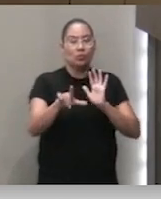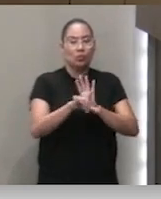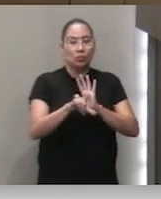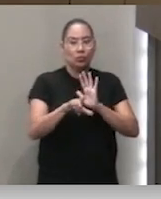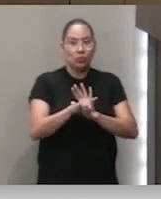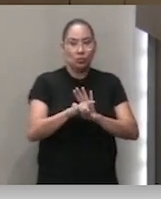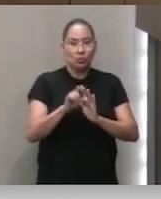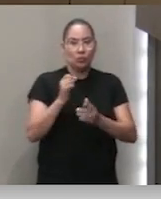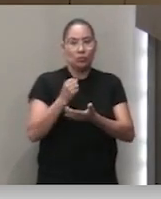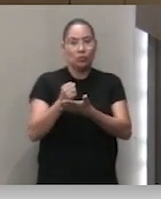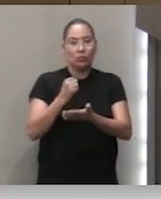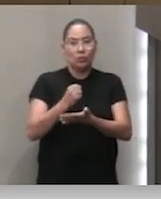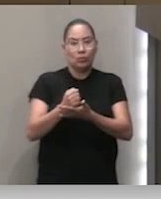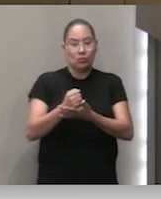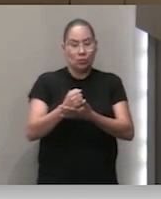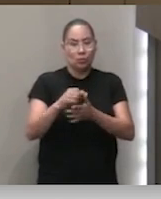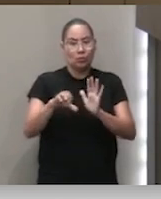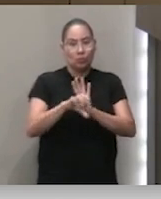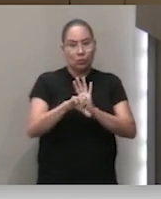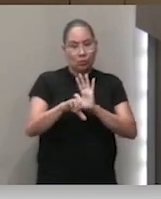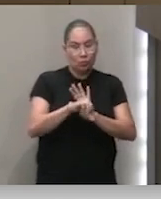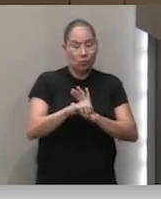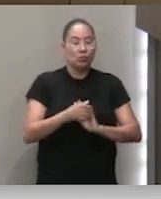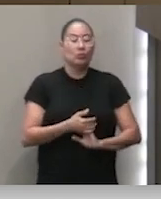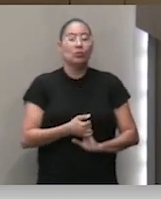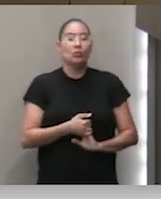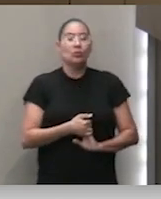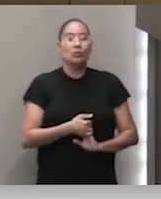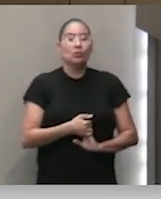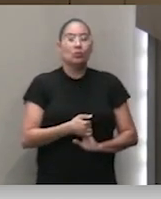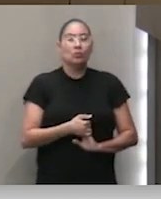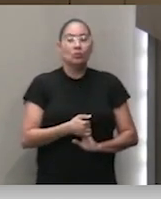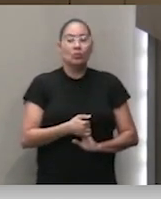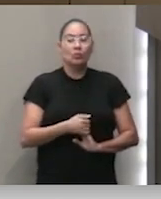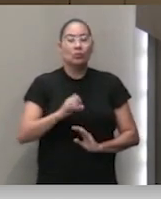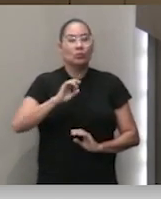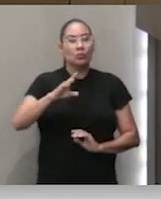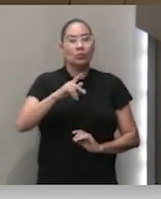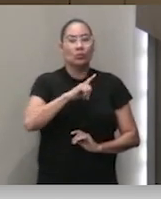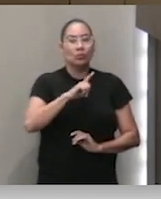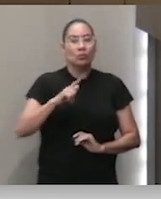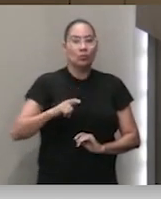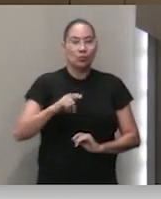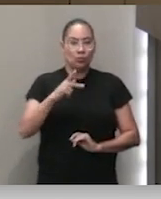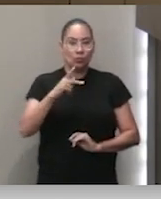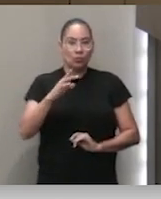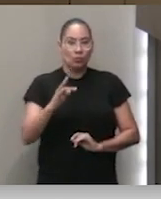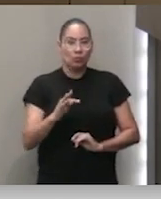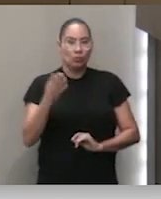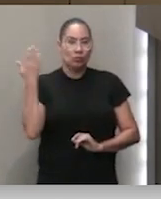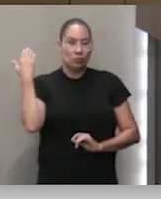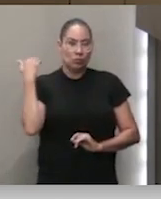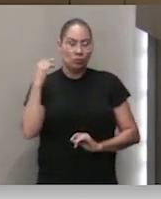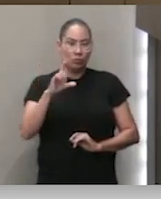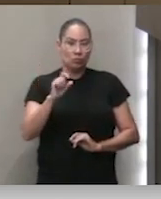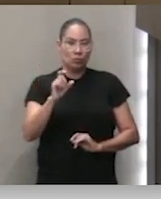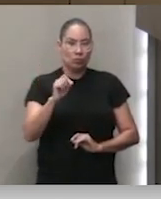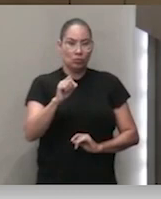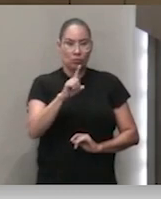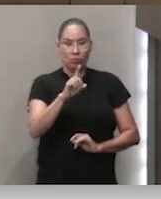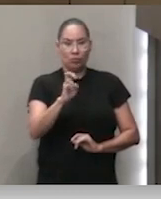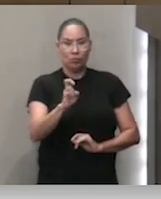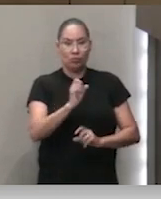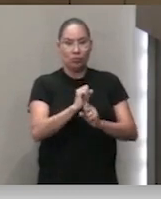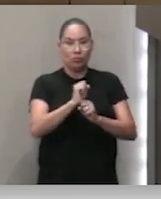esses canalhas, esses assassinos, esses bandidos, né? E não só o governo PT, né? Porque antes também, uns 10, 15 anos dos outros governos,